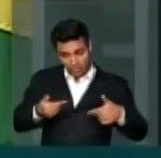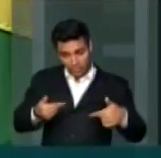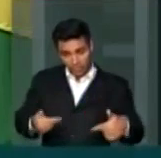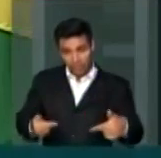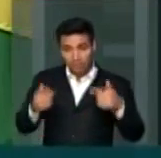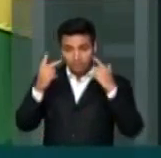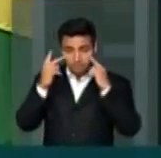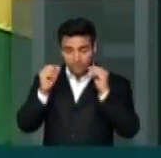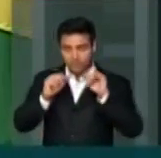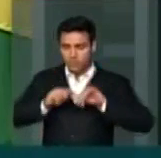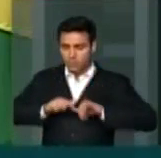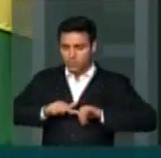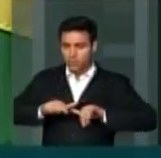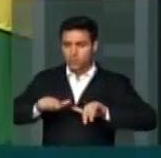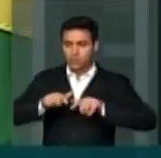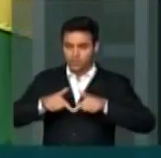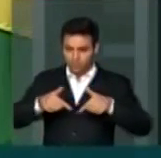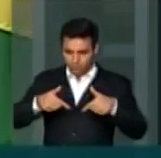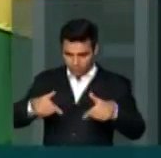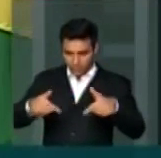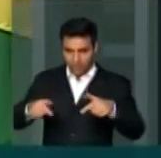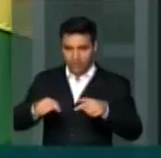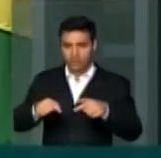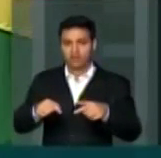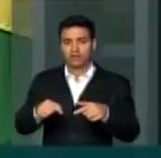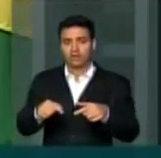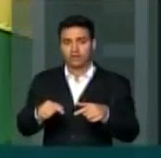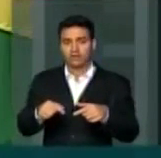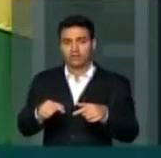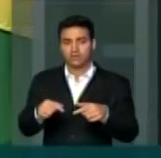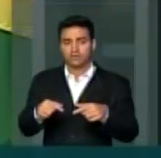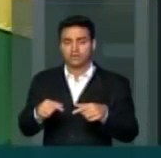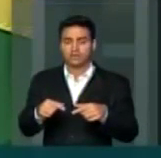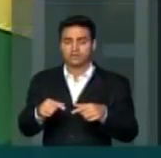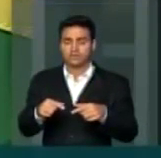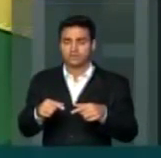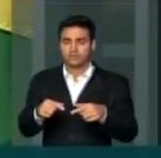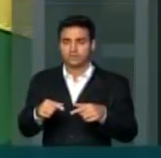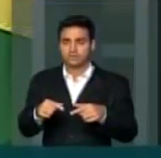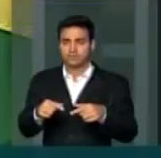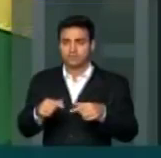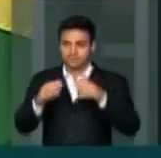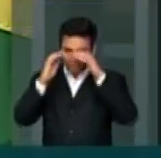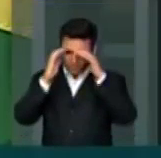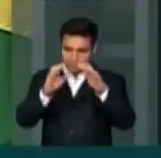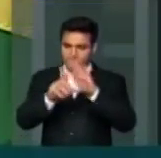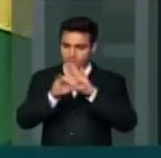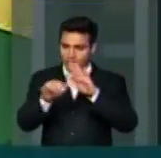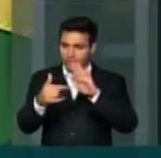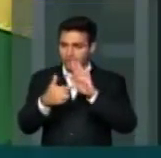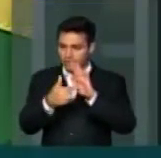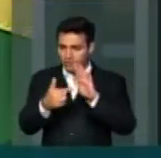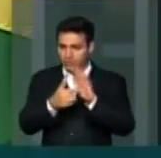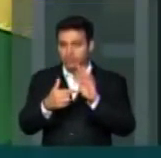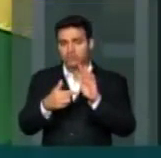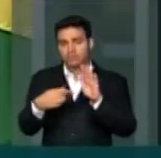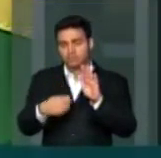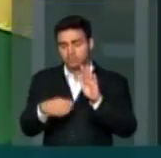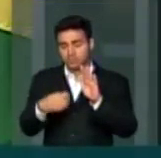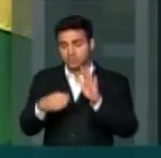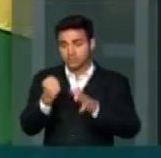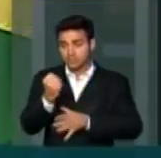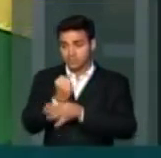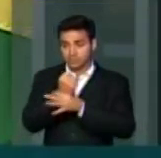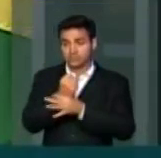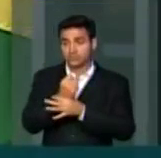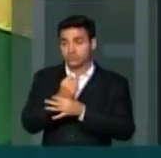a pavimentação de vias de confluência entre as aspirações nacionais e os estatutos jurídico-legais que devem expressá-las e garanti-las